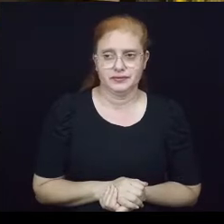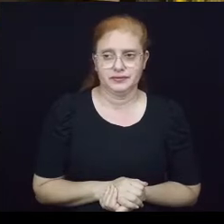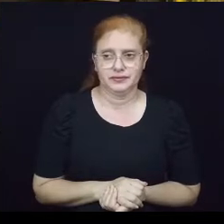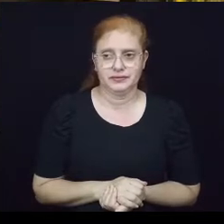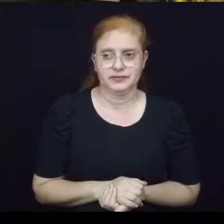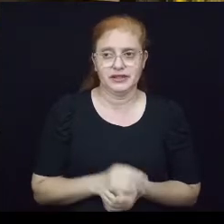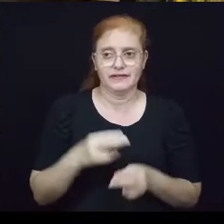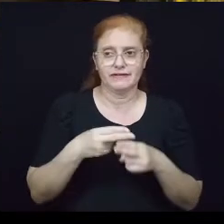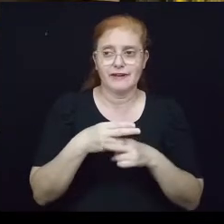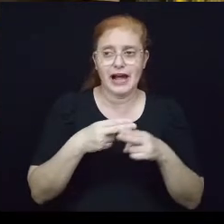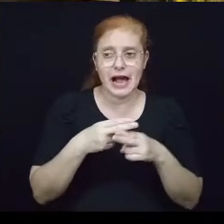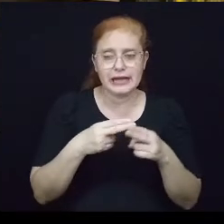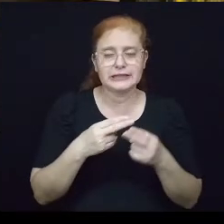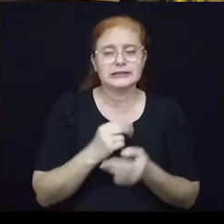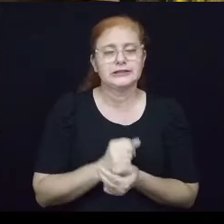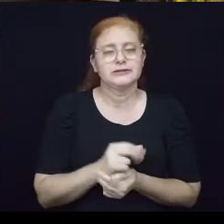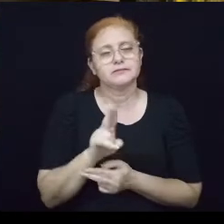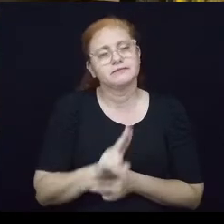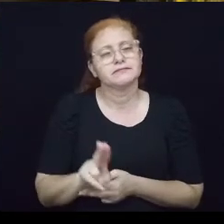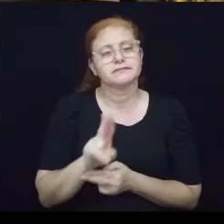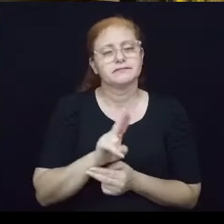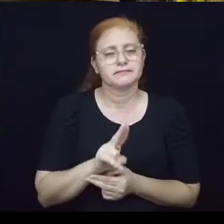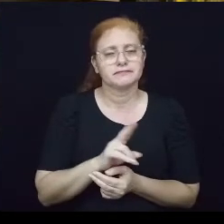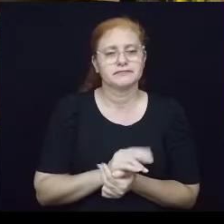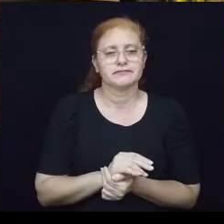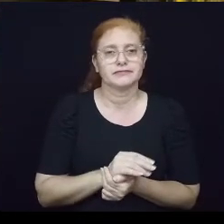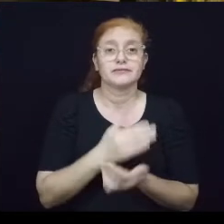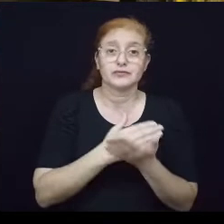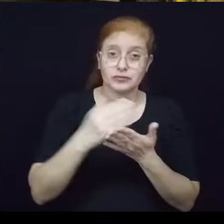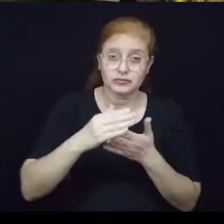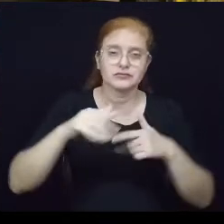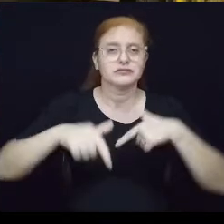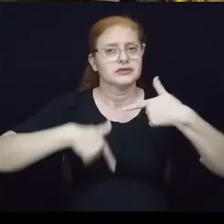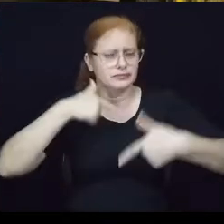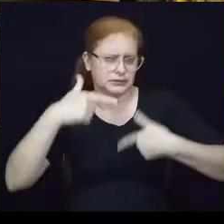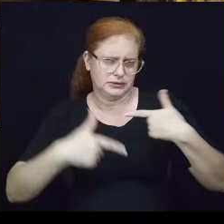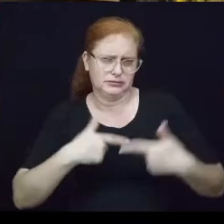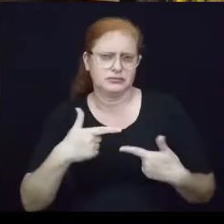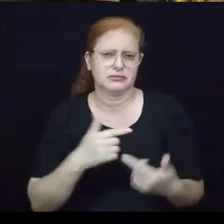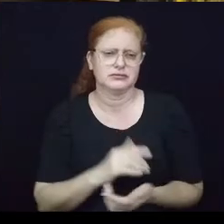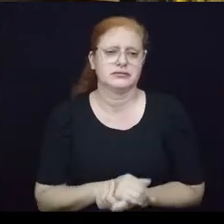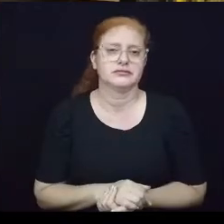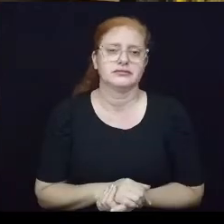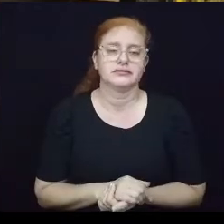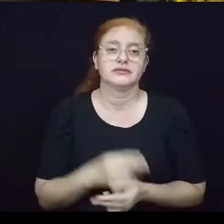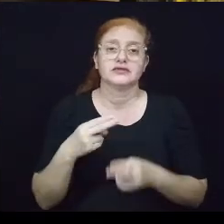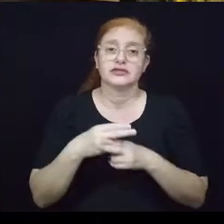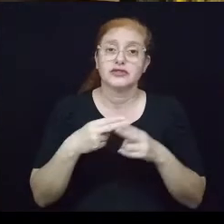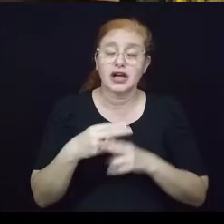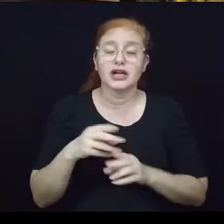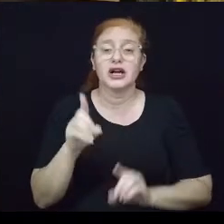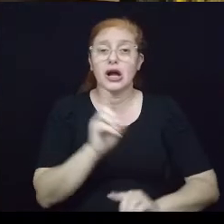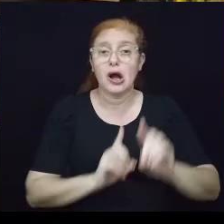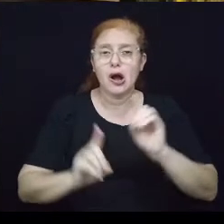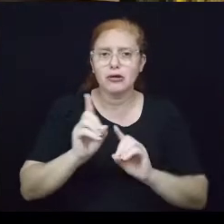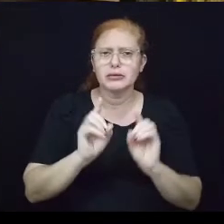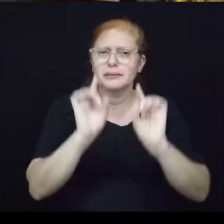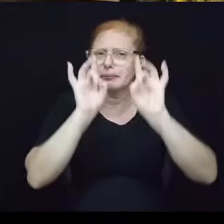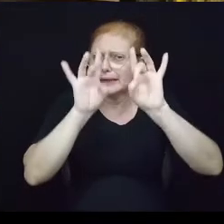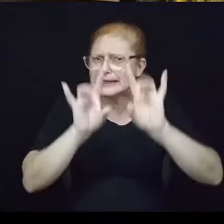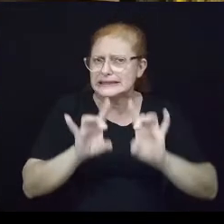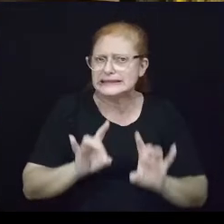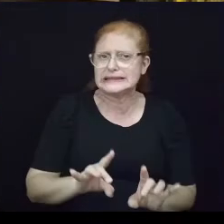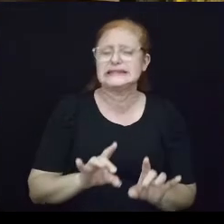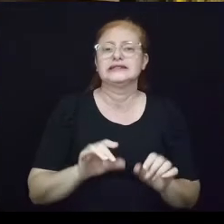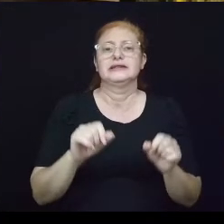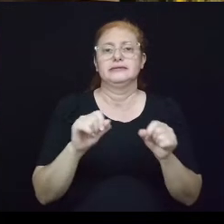As facas que tu usas para começar o trabalho... São facas e algumas são específicas para